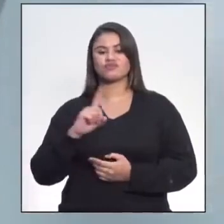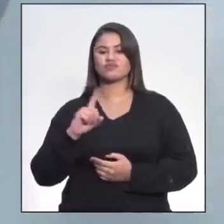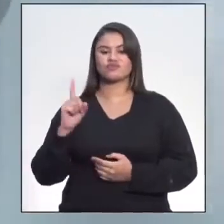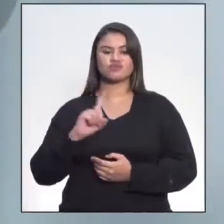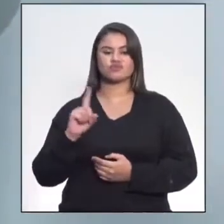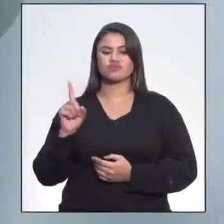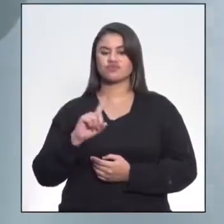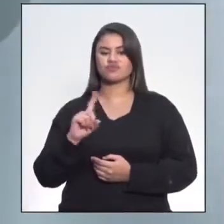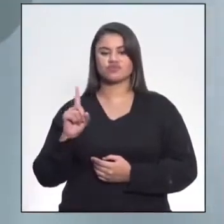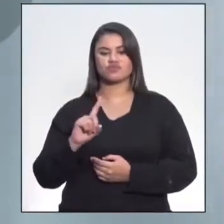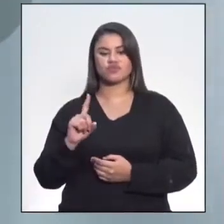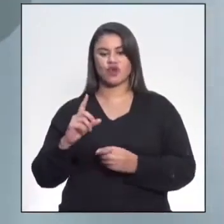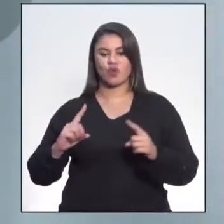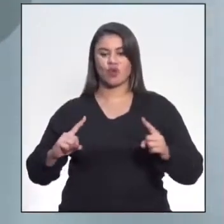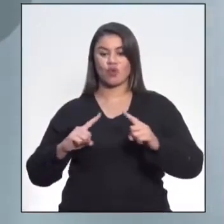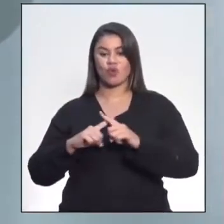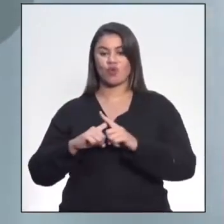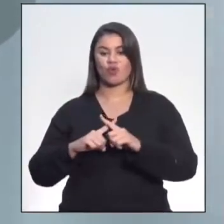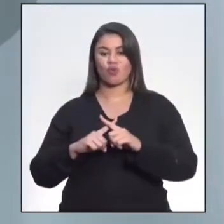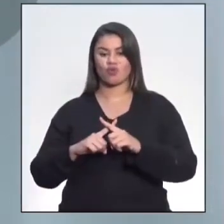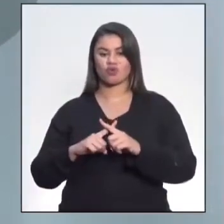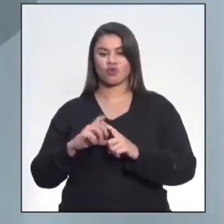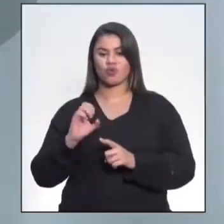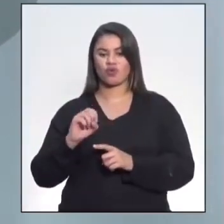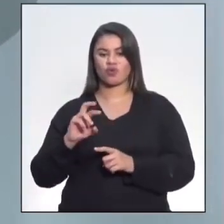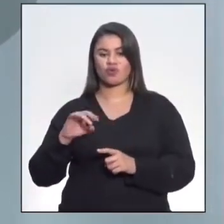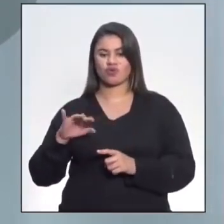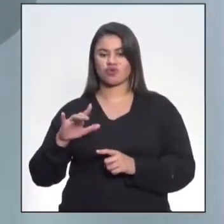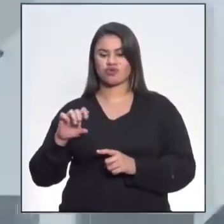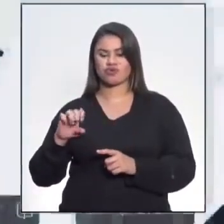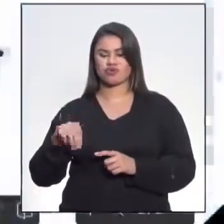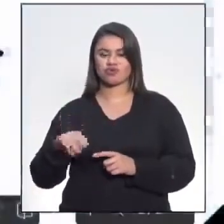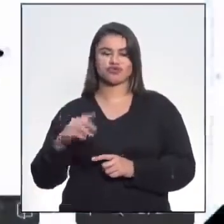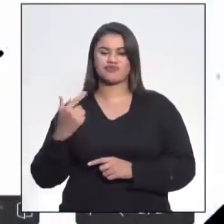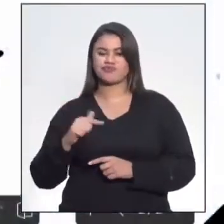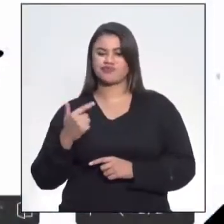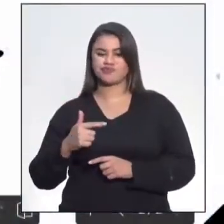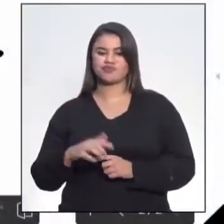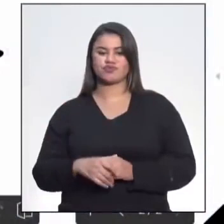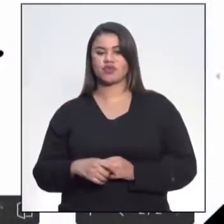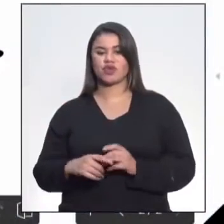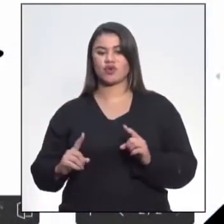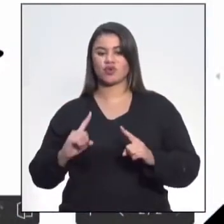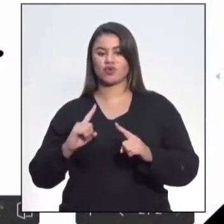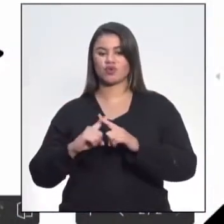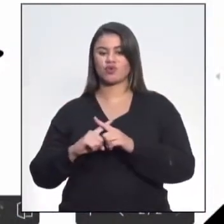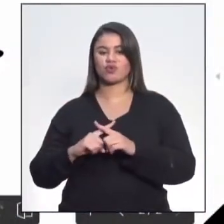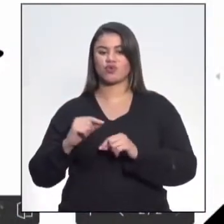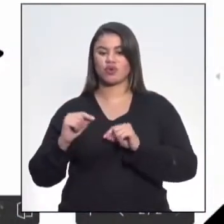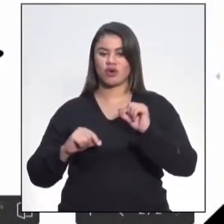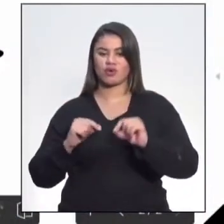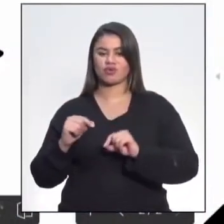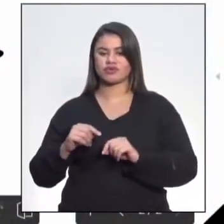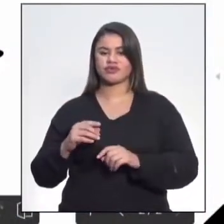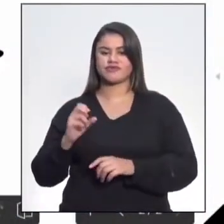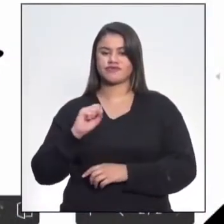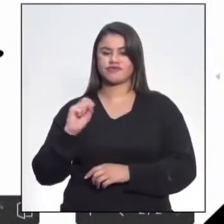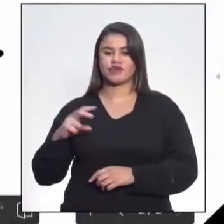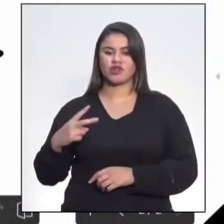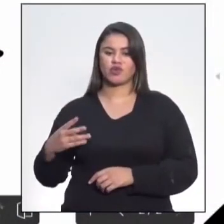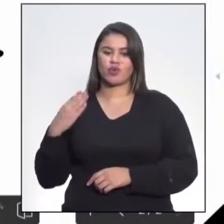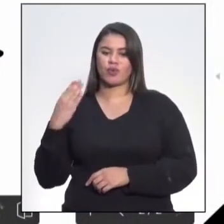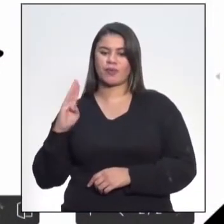origem. Tá vendo que não cruza na origem? Então, a resposta é não. E aonde ele cruza? No valor do B,